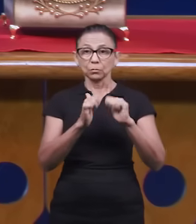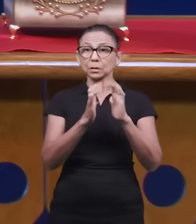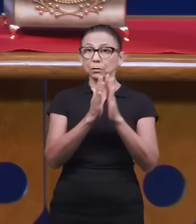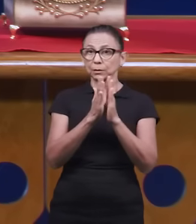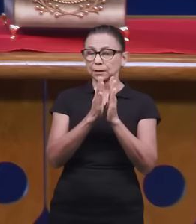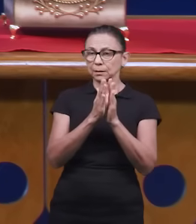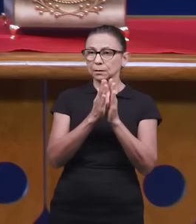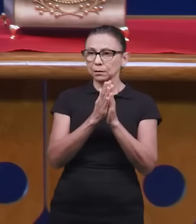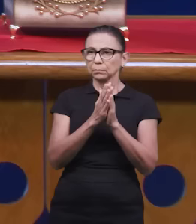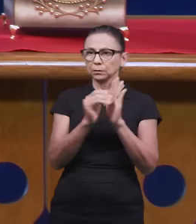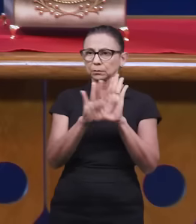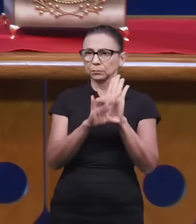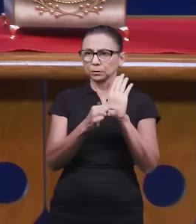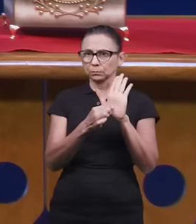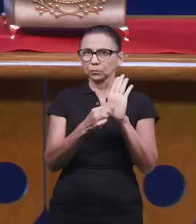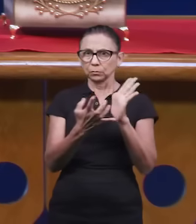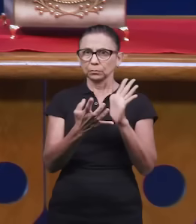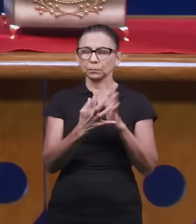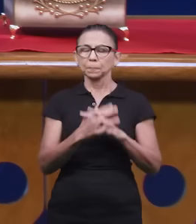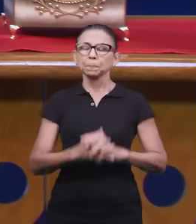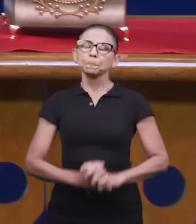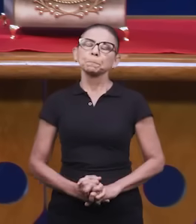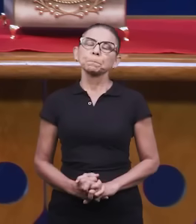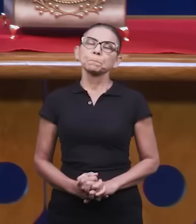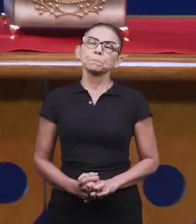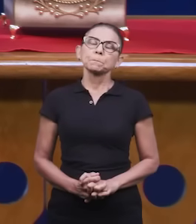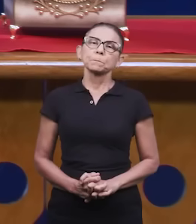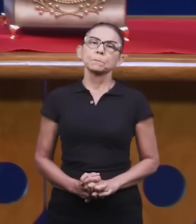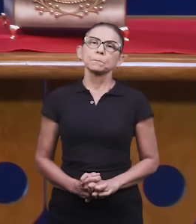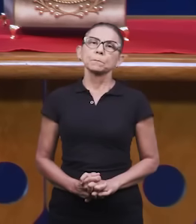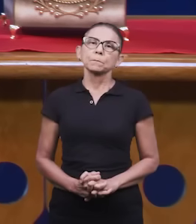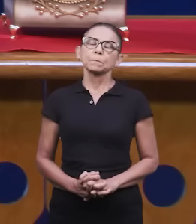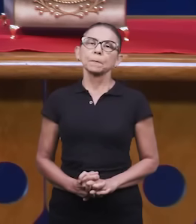que ele fez, que está descrito aqui no mesmo capítulo.